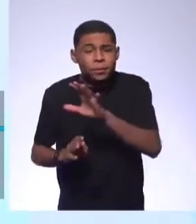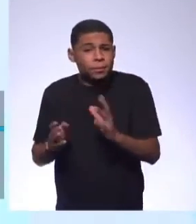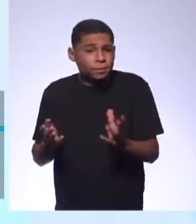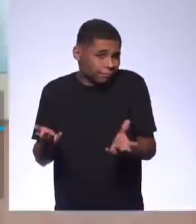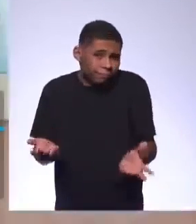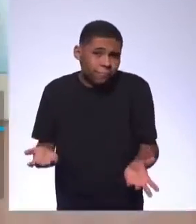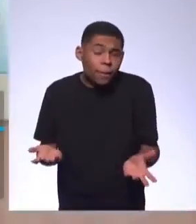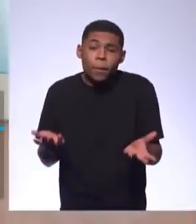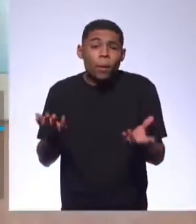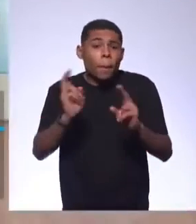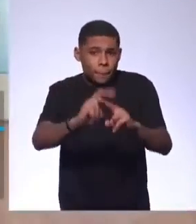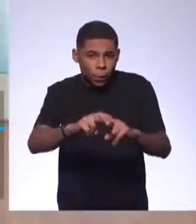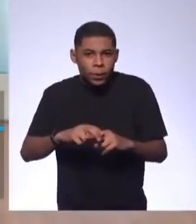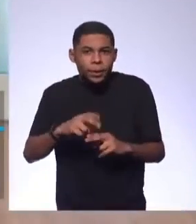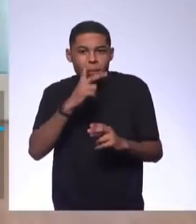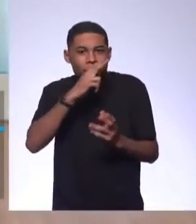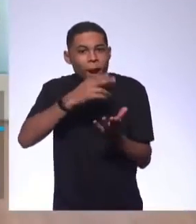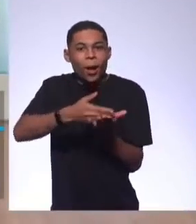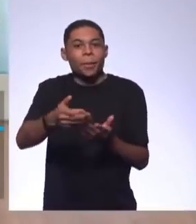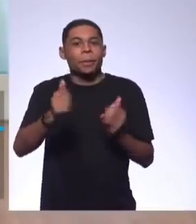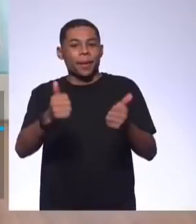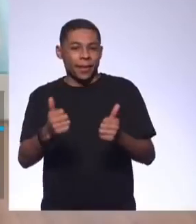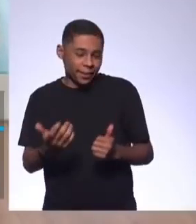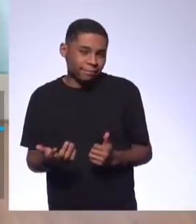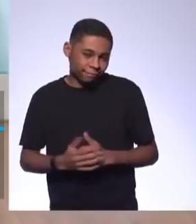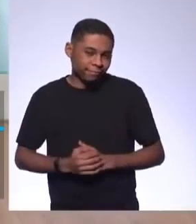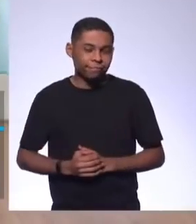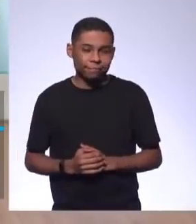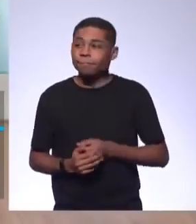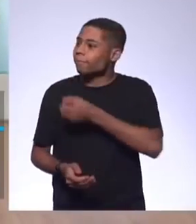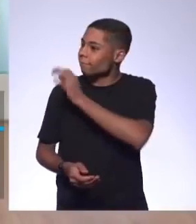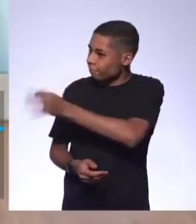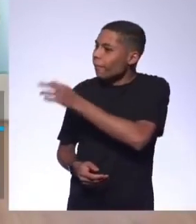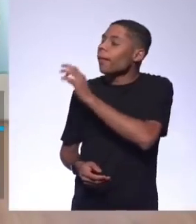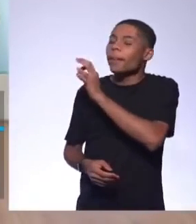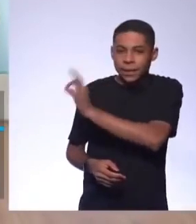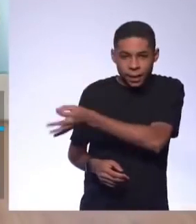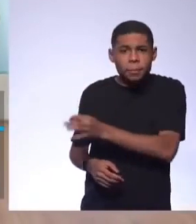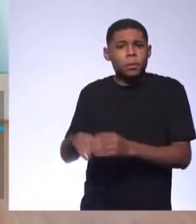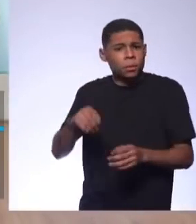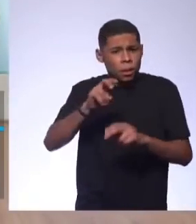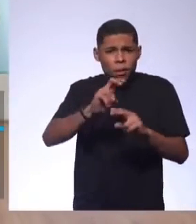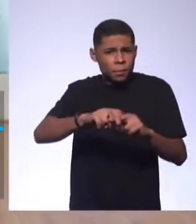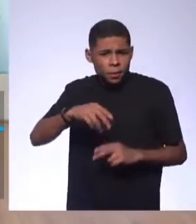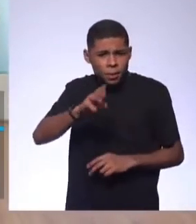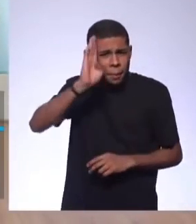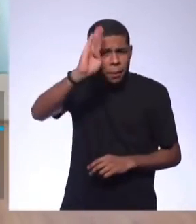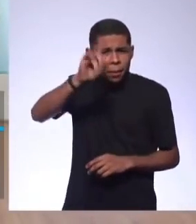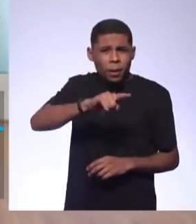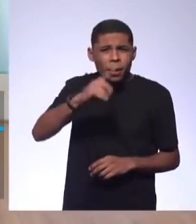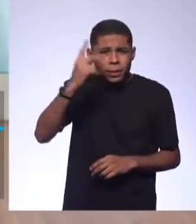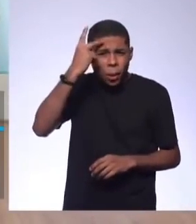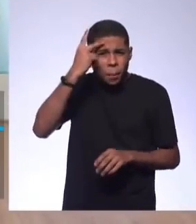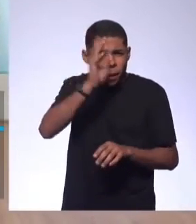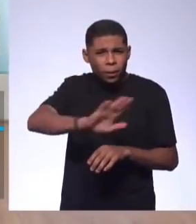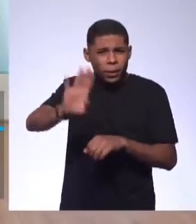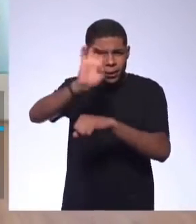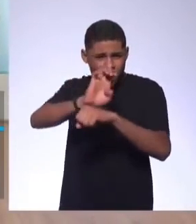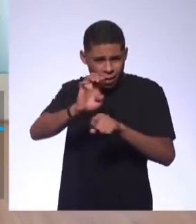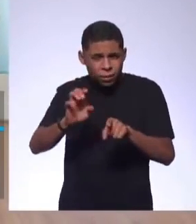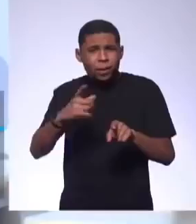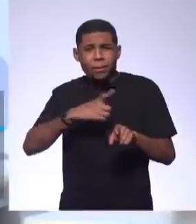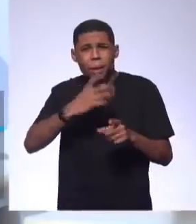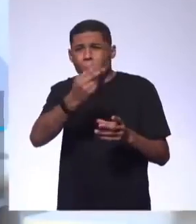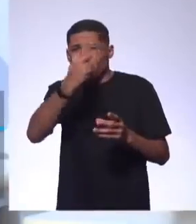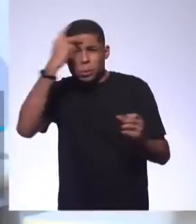saiu pela culatra. Exatamente. O nosso estado de São Paulo, principalmente, é bem um reflexo disso, né? Tantos povos que vieram